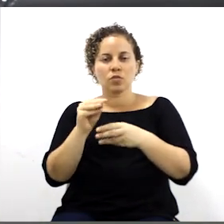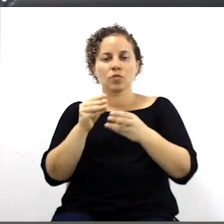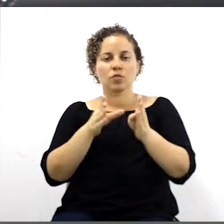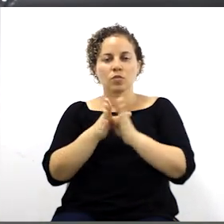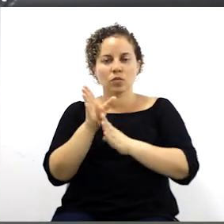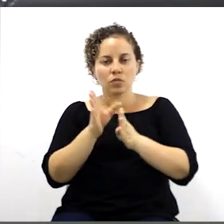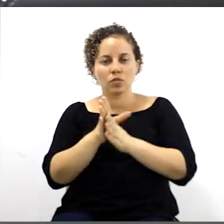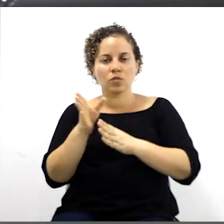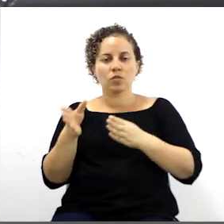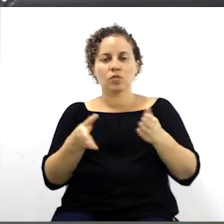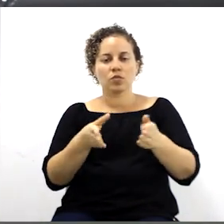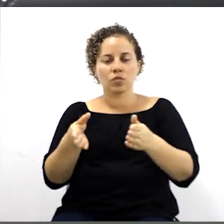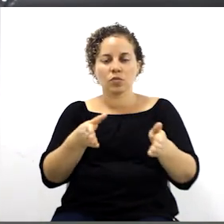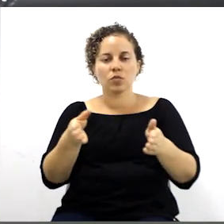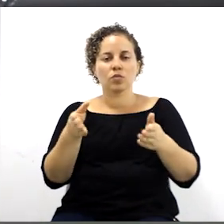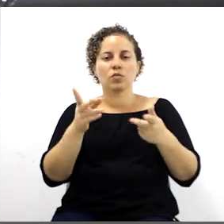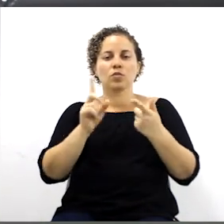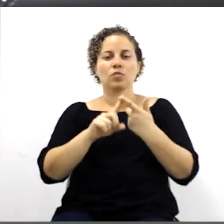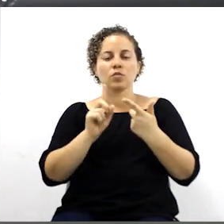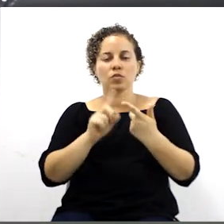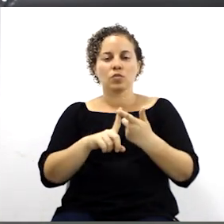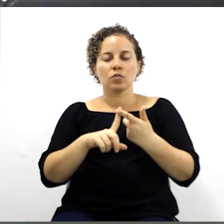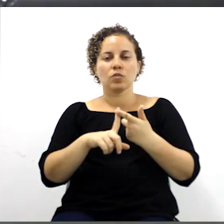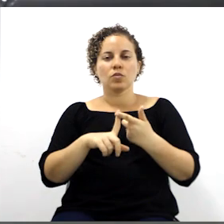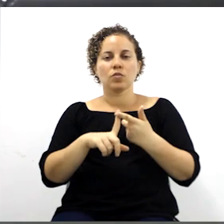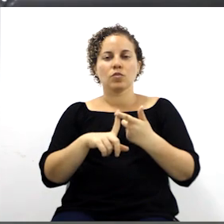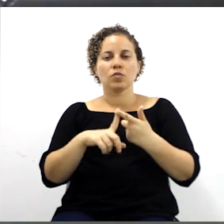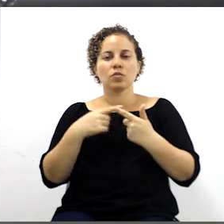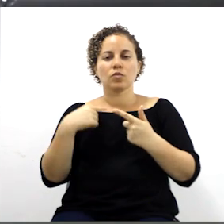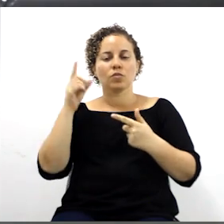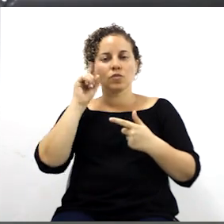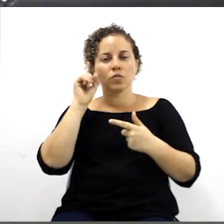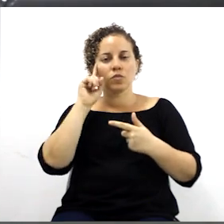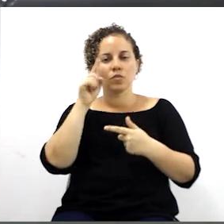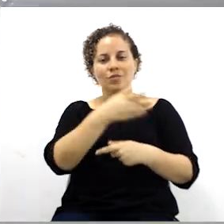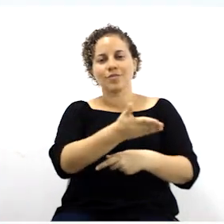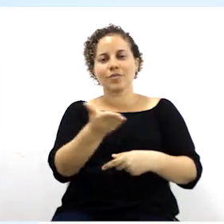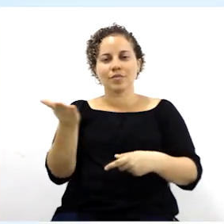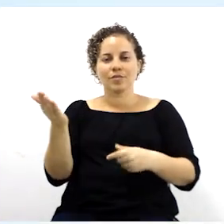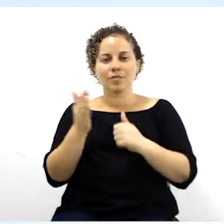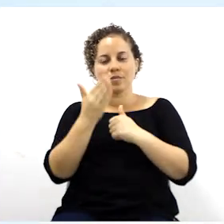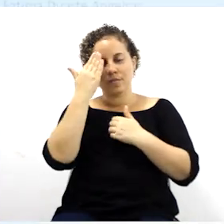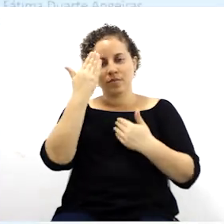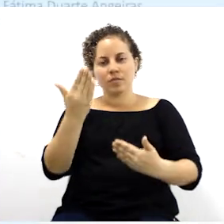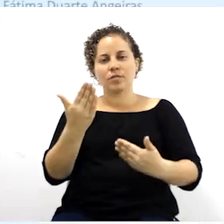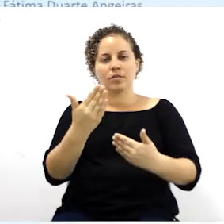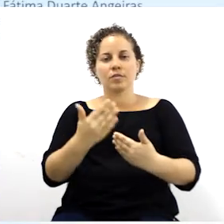busquem outras informações e tentem trazer essas experiências para o dia a dia de vocês. Obrigada.